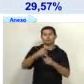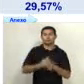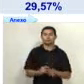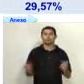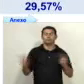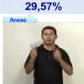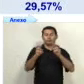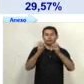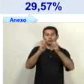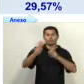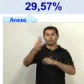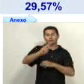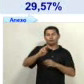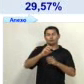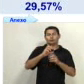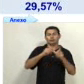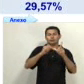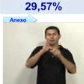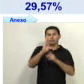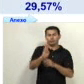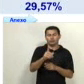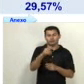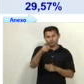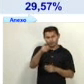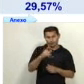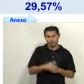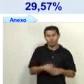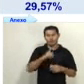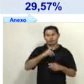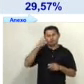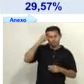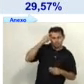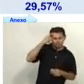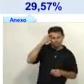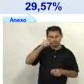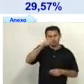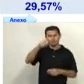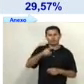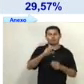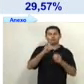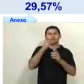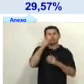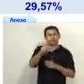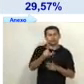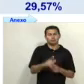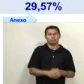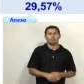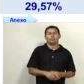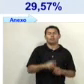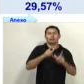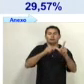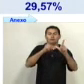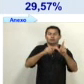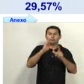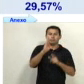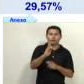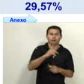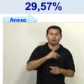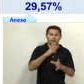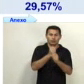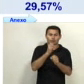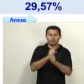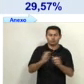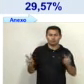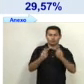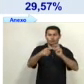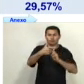valor aqui a gente utilizou lá no item B. Se vocês tiverem dúvida como que ele foi obtido, lá no item B eu tenho o cálculo desse